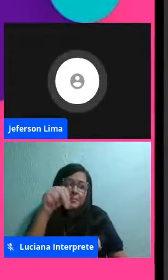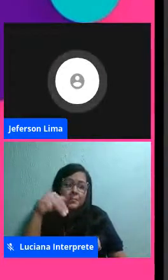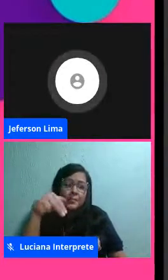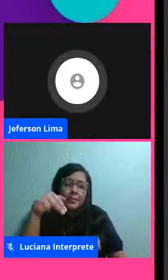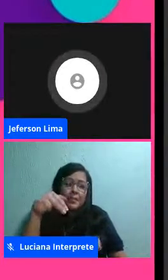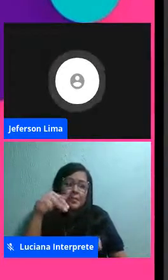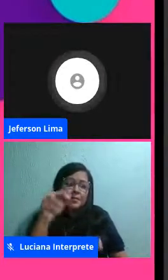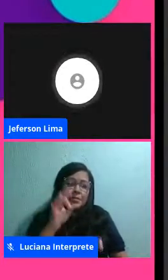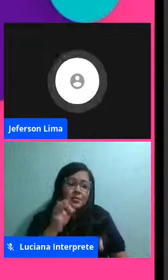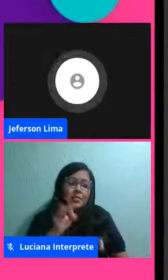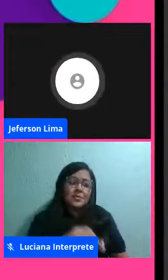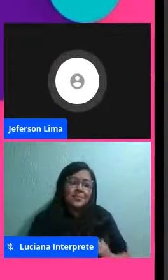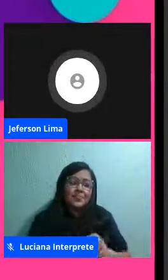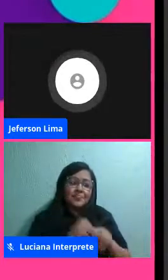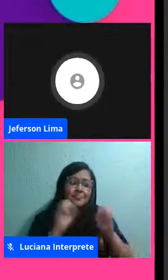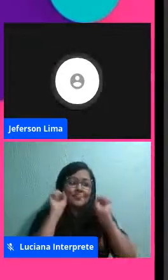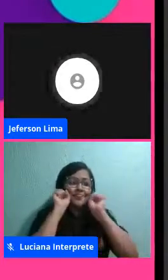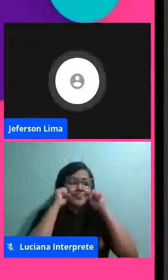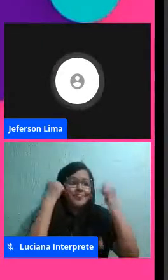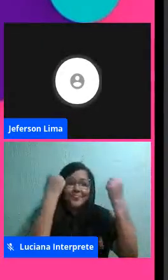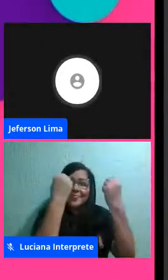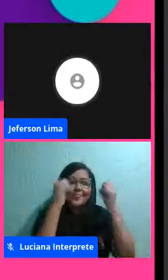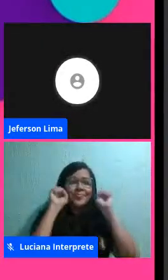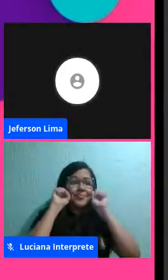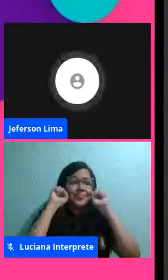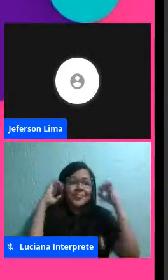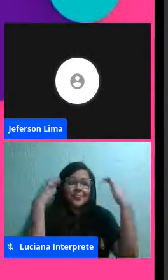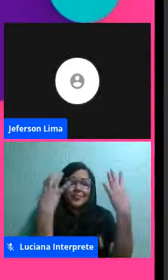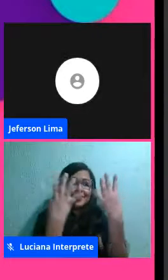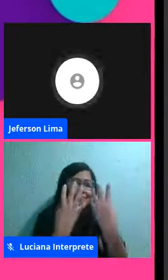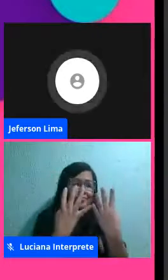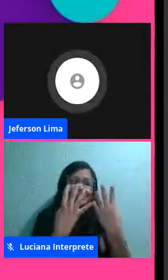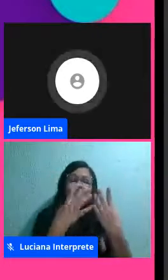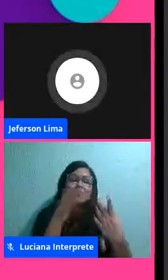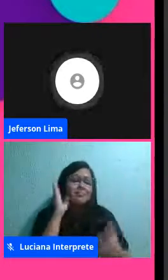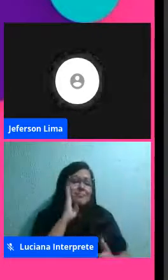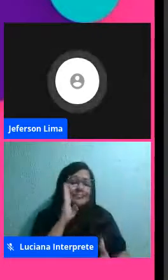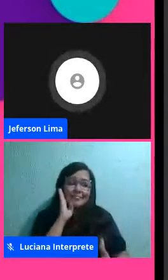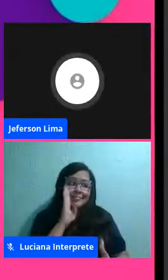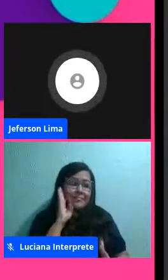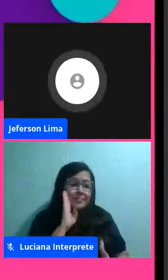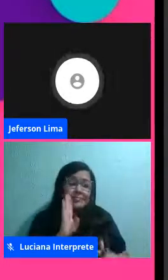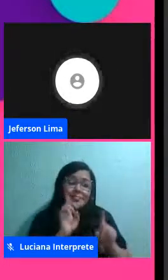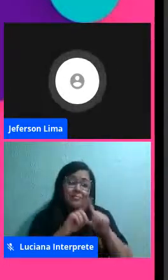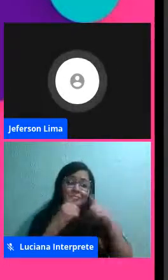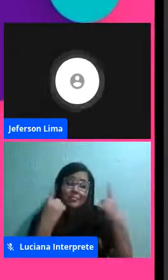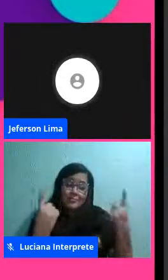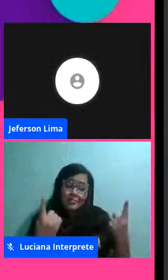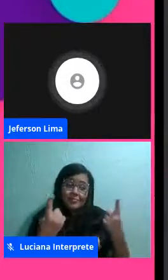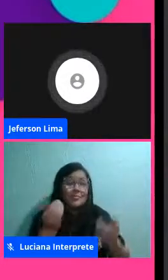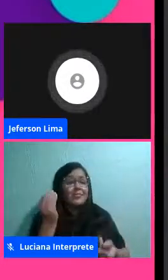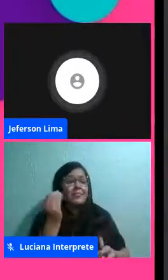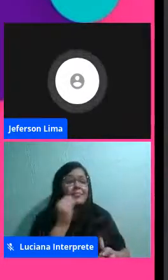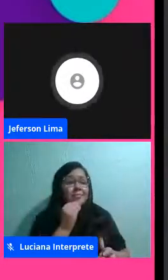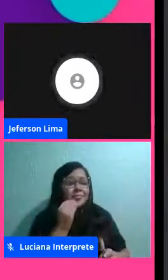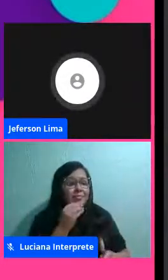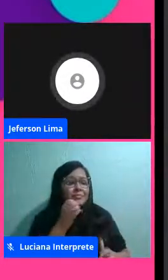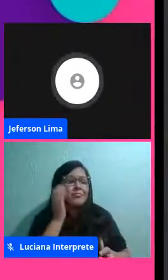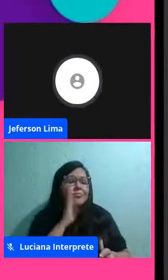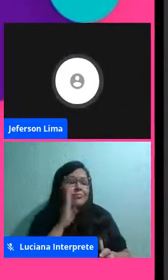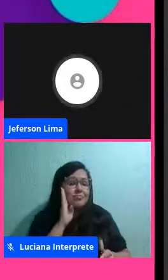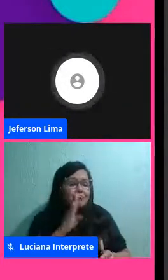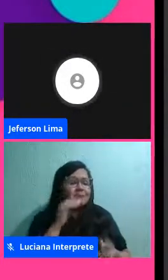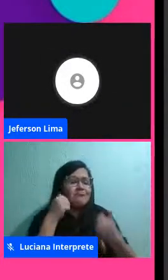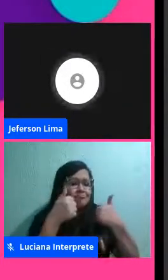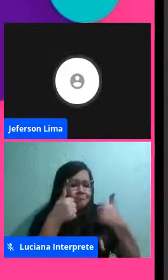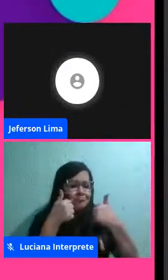Galera, o workshop é uma coisa que é legal de ser feita mesmo, física. Mas eu acredito que a oportunidade foi muito legal. Vão mandando